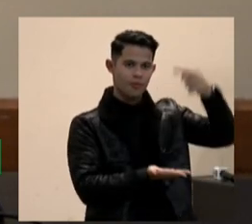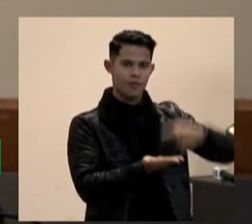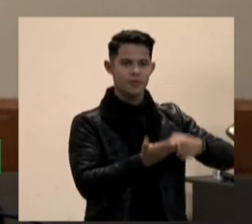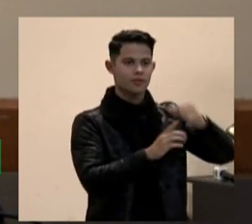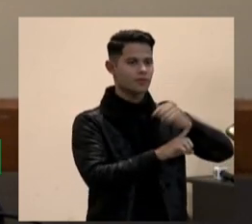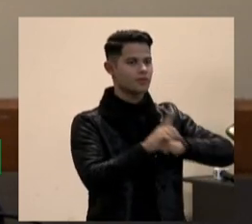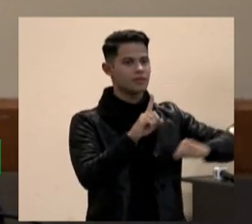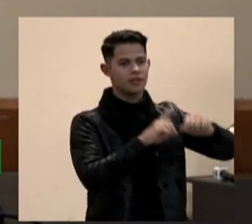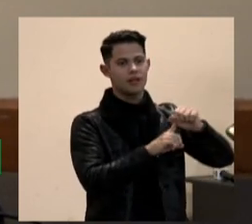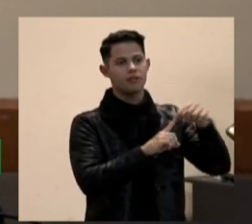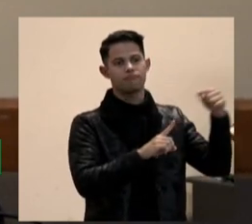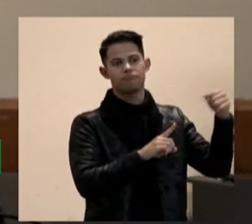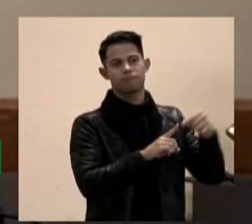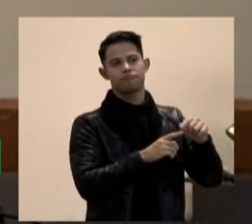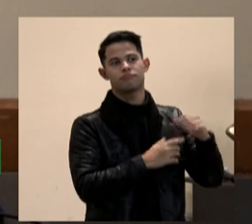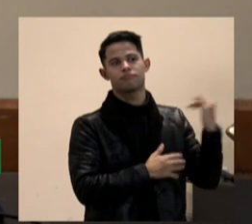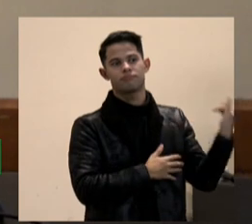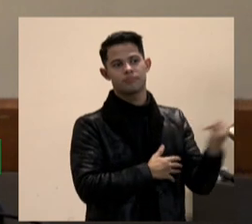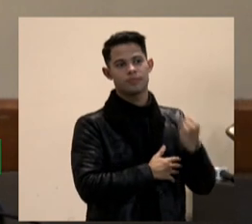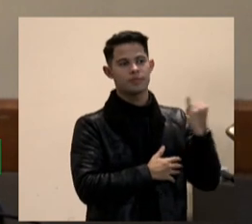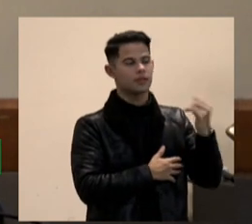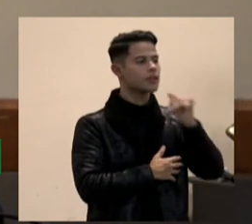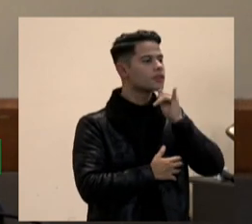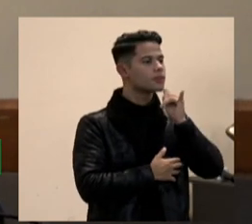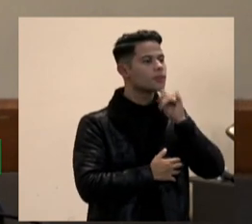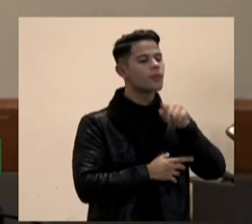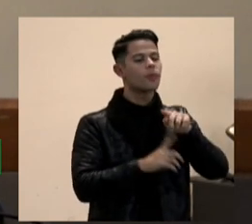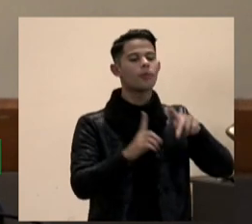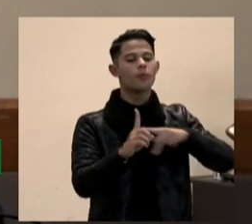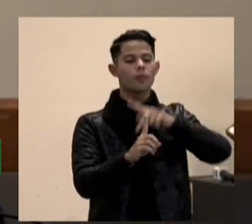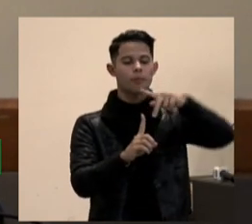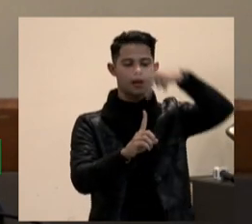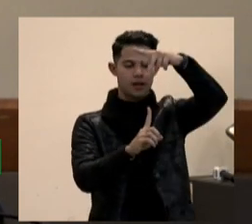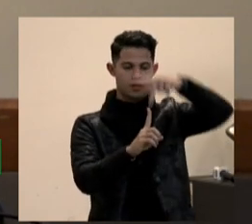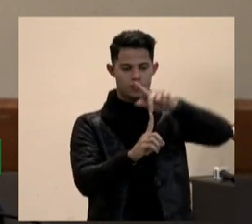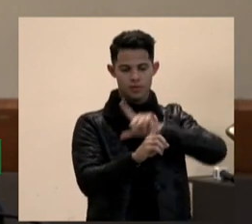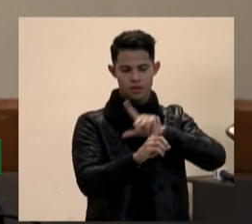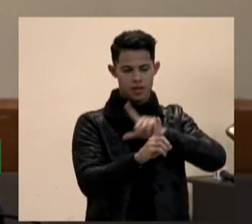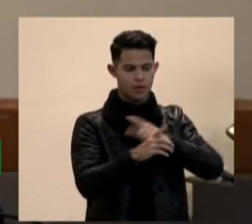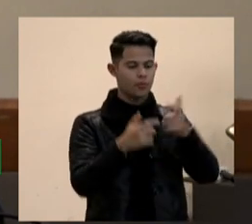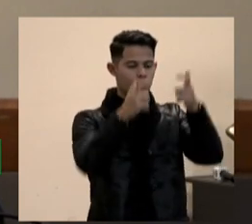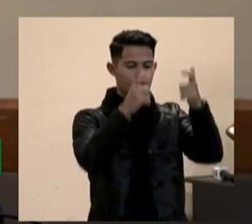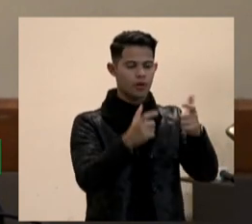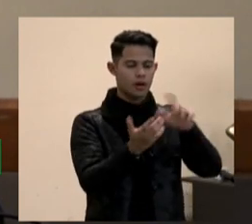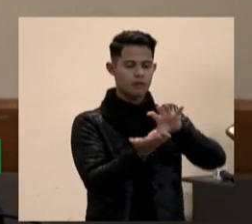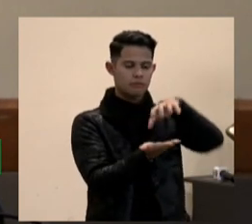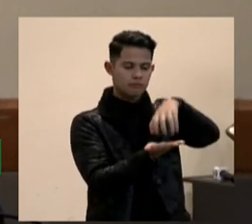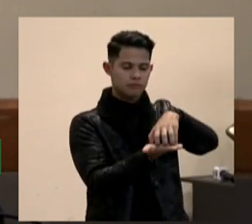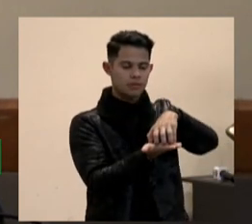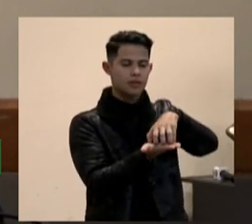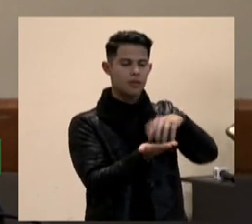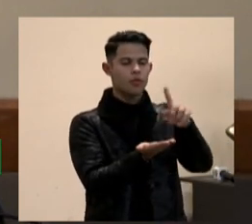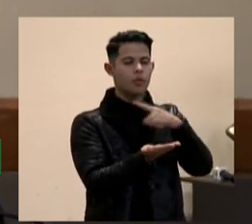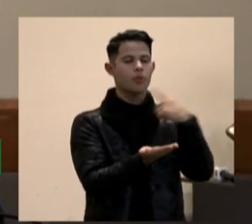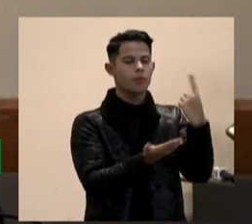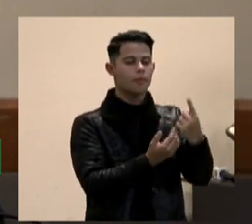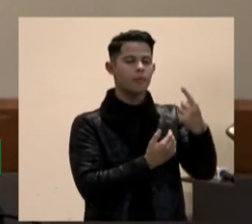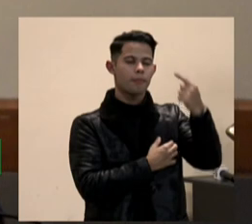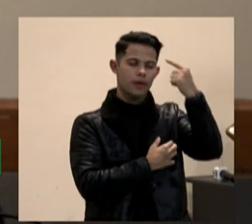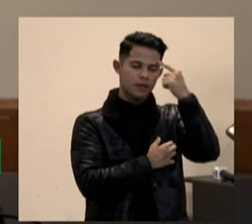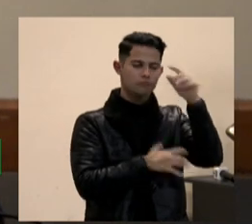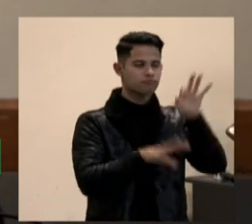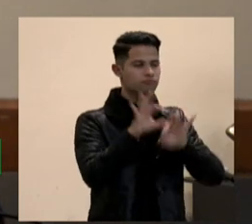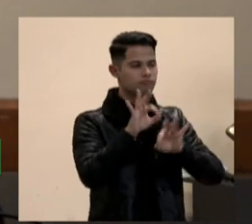né? É, se, por um lado, o plano tem esse lugar central para a gente pensar o planejamento da política pública,